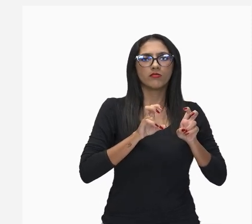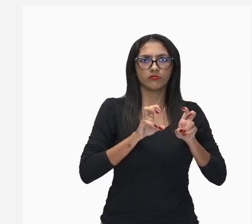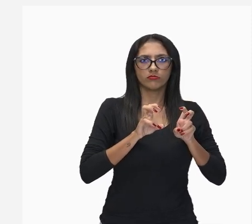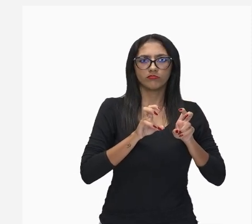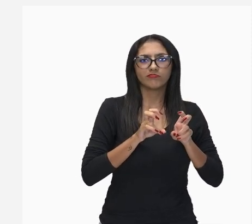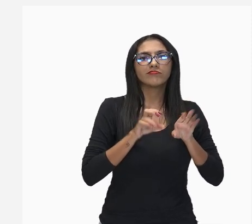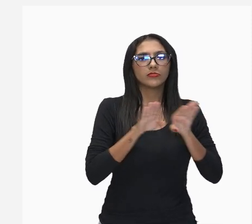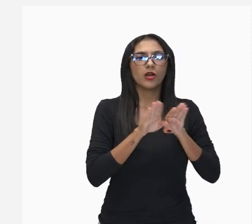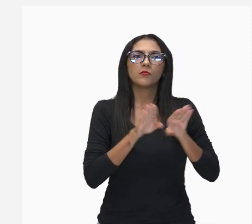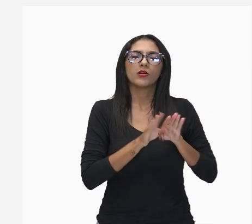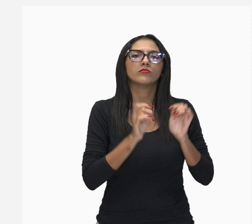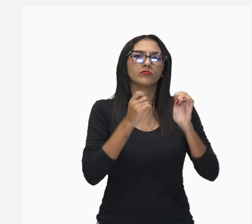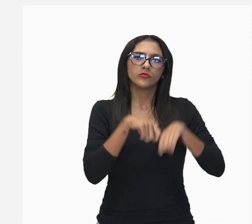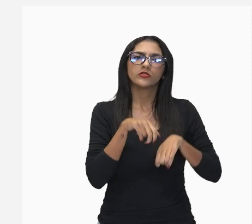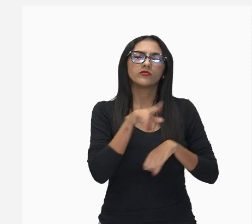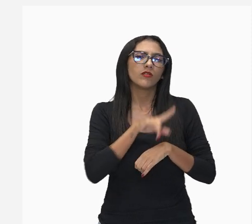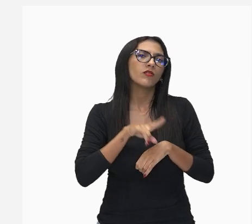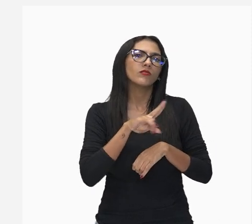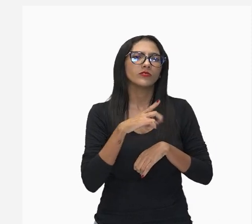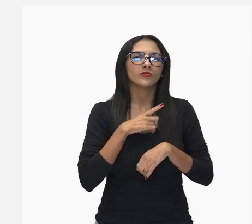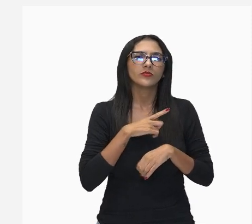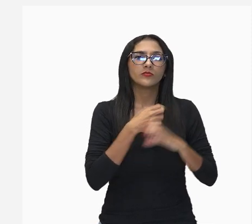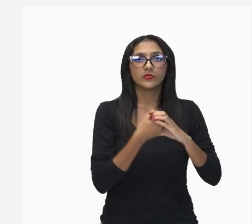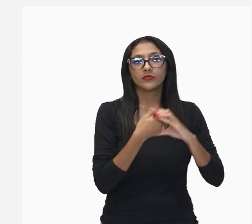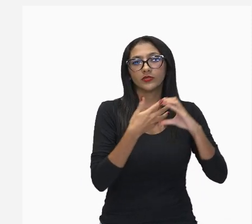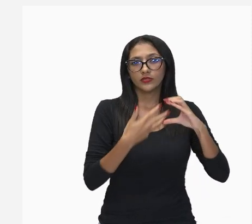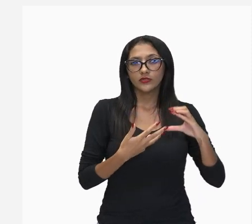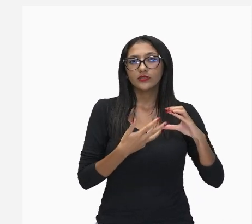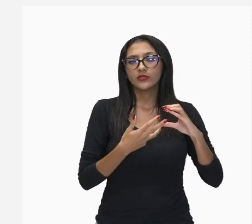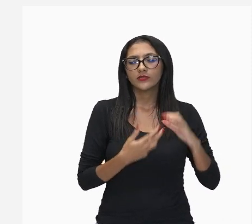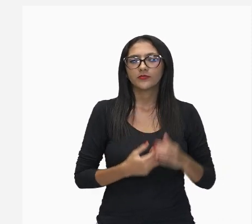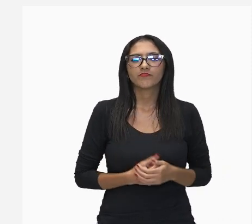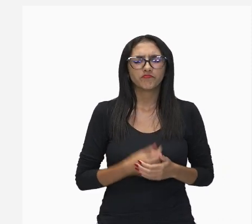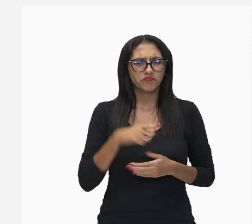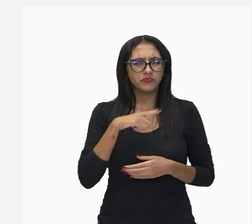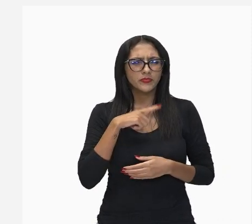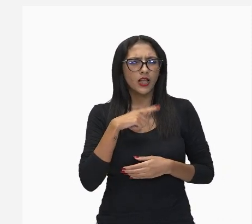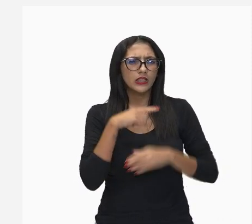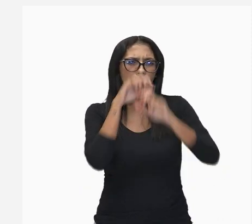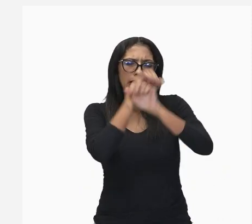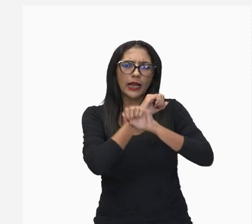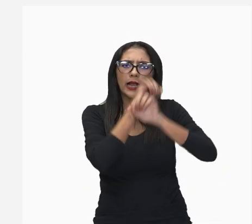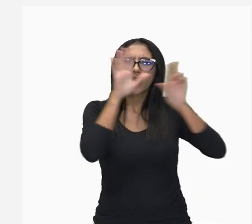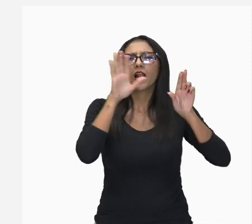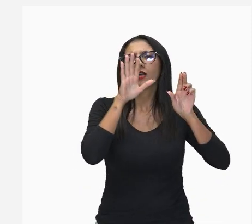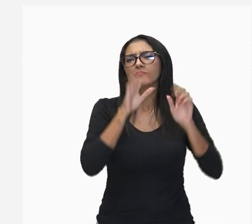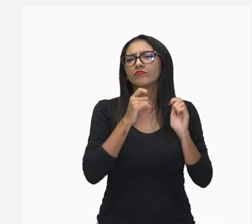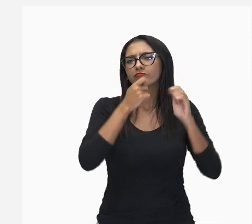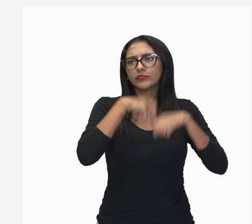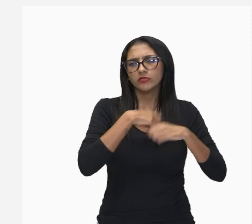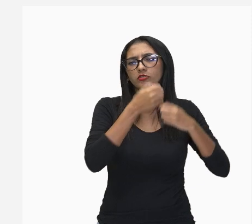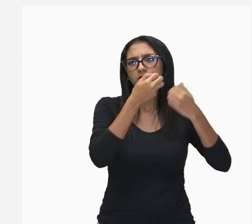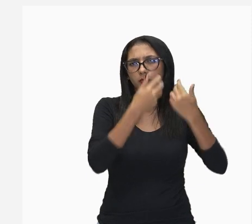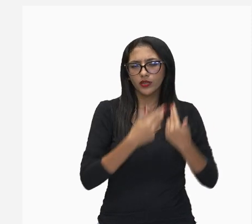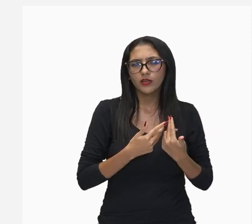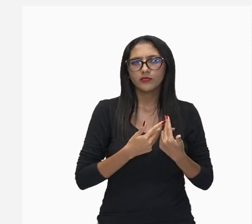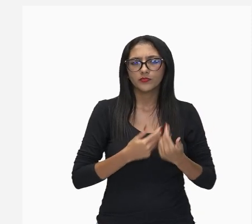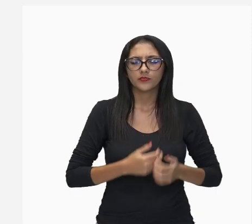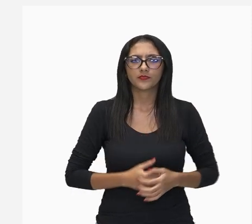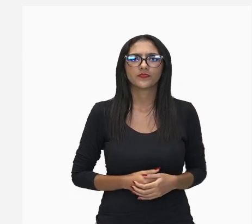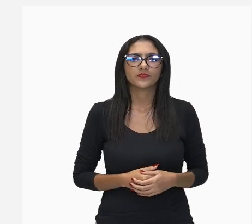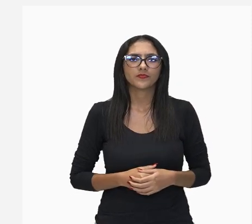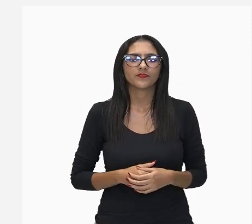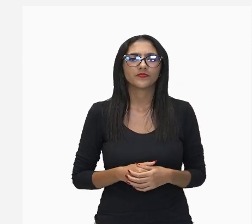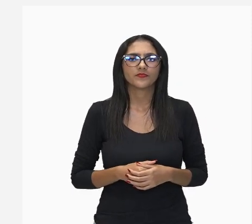sinalizadas, utilizadas para evidenciar a fala do personagem. Fica bem claro quando o narrador está falando e quando o personagem está